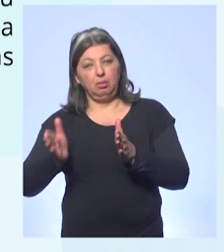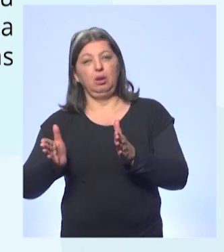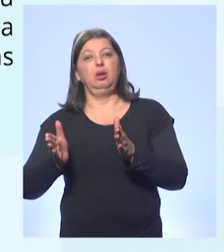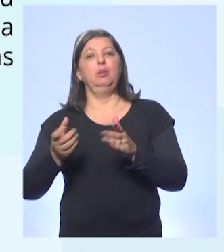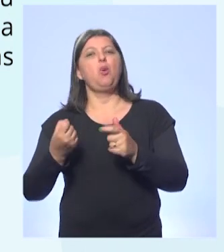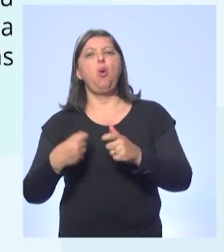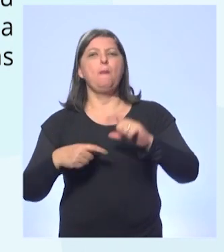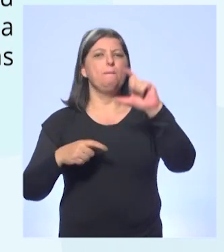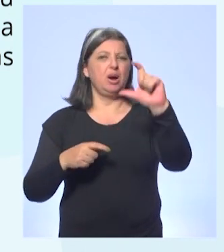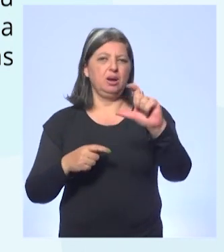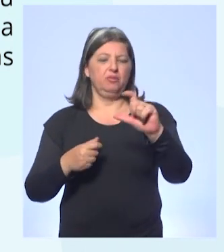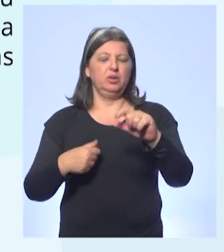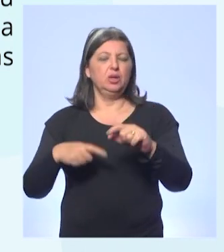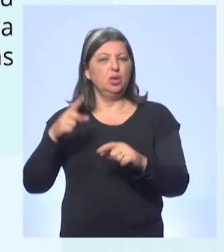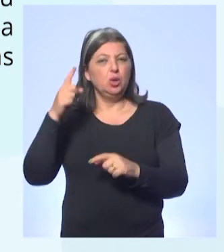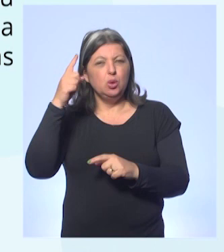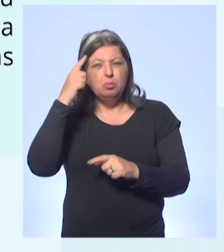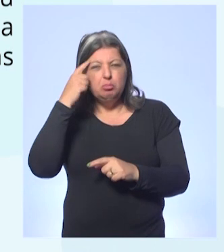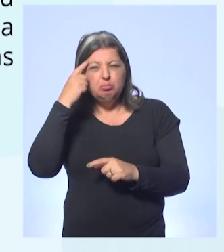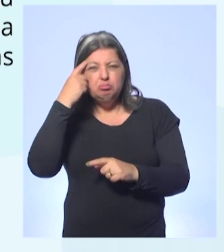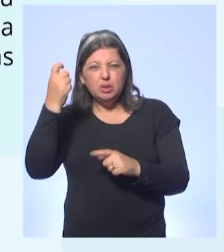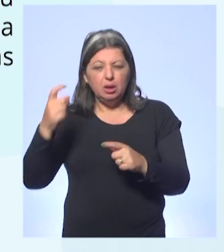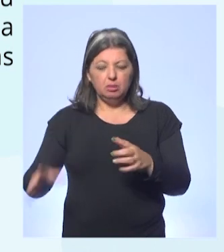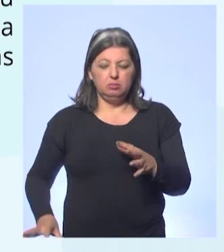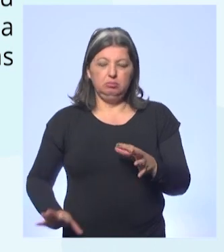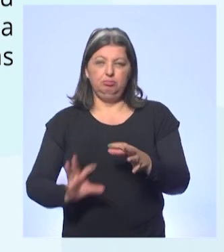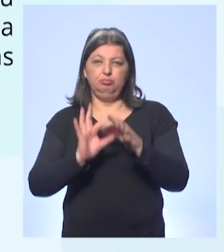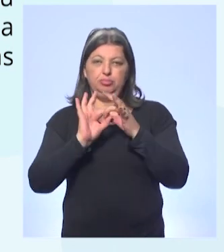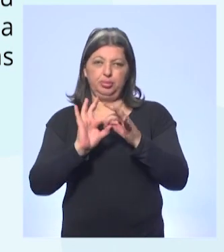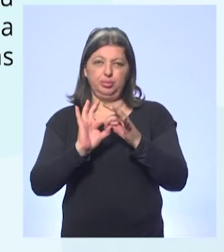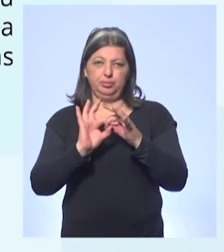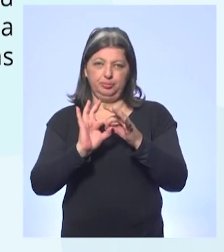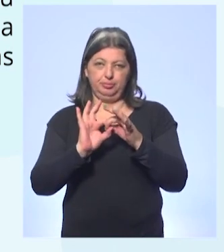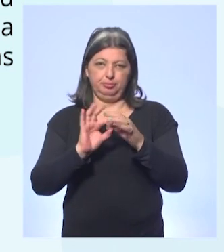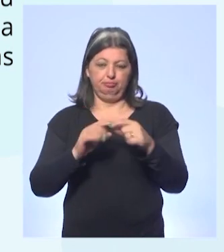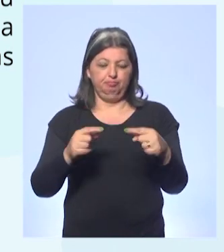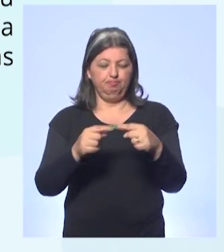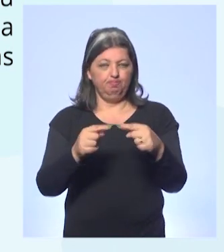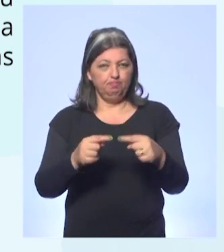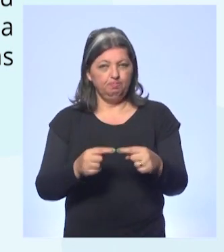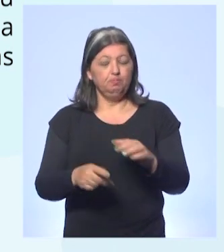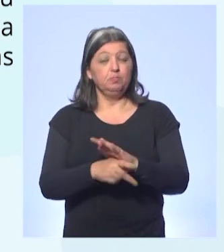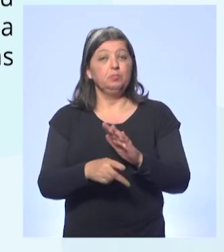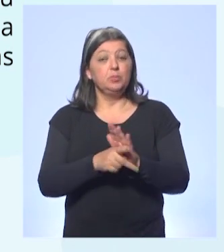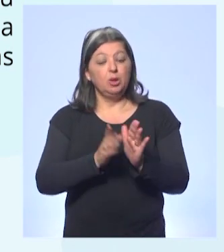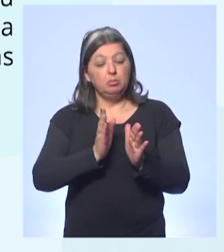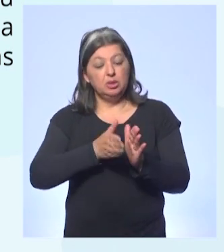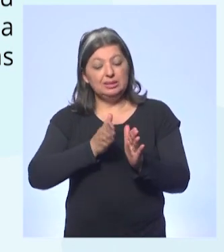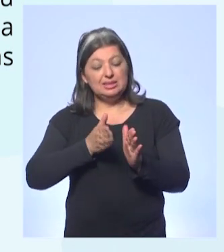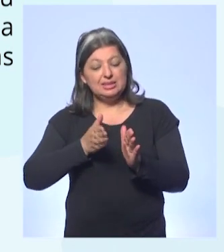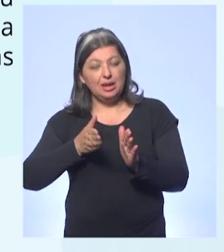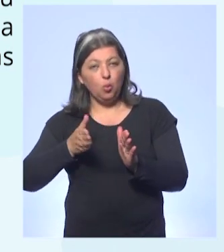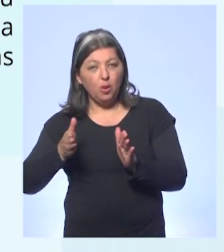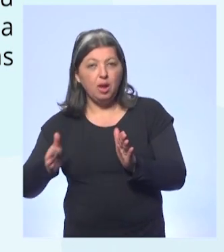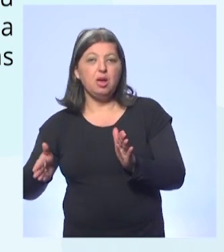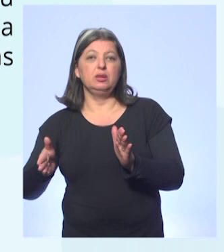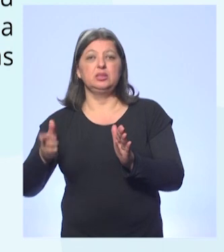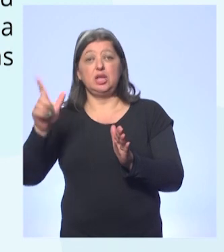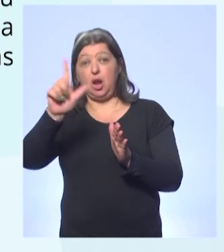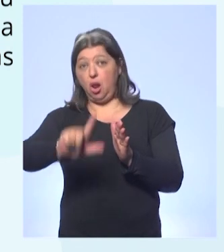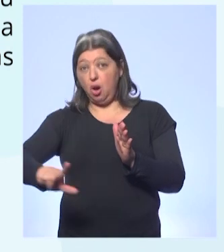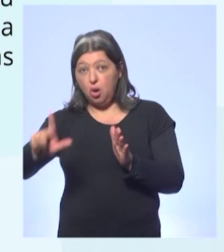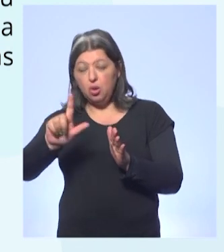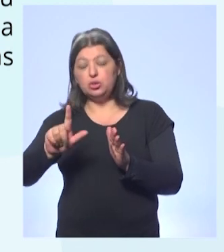Na verdade, unem ideias para ficar mais fácil para vocês, tá? De modo a estabelecer uma sequência lógica, como um